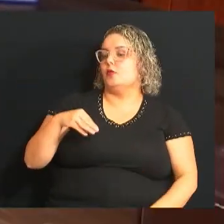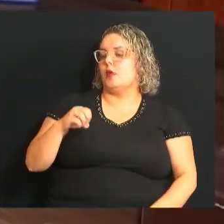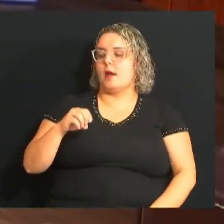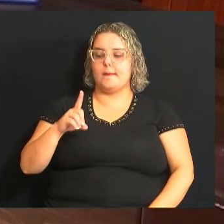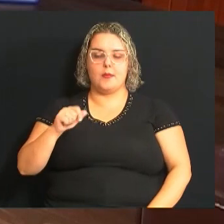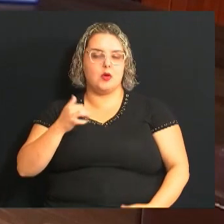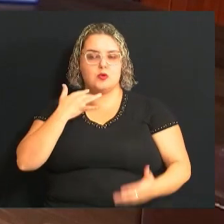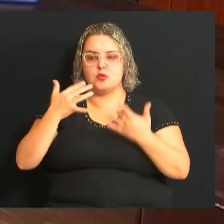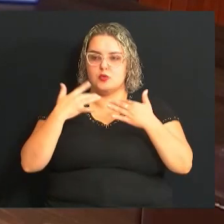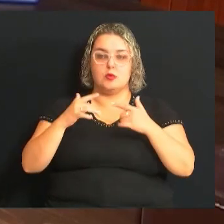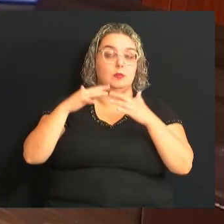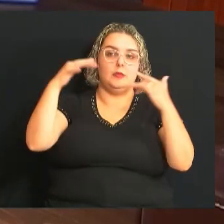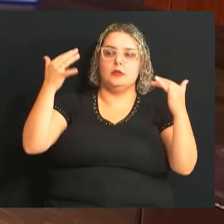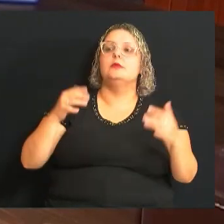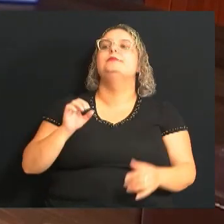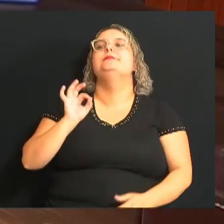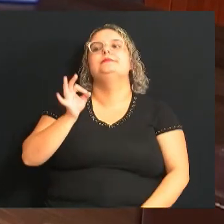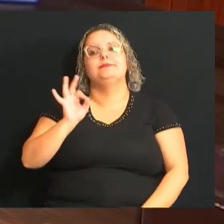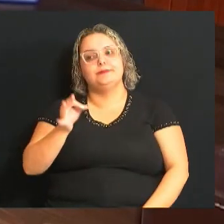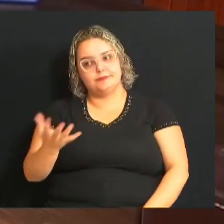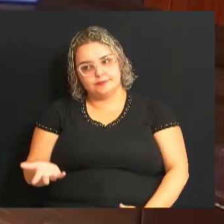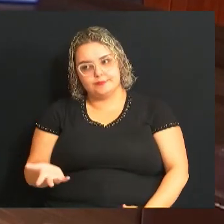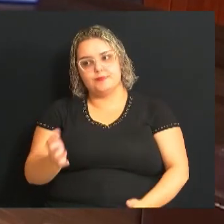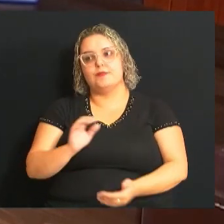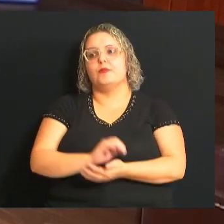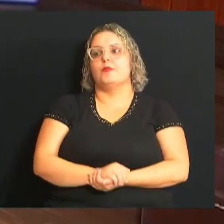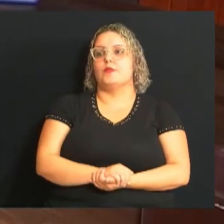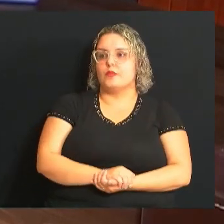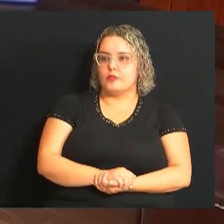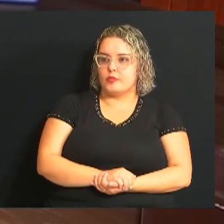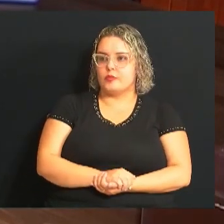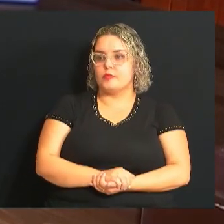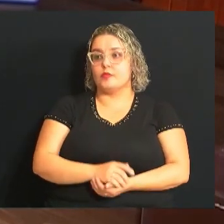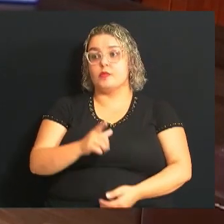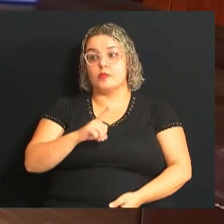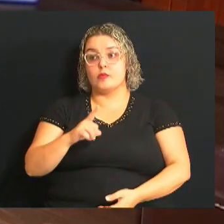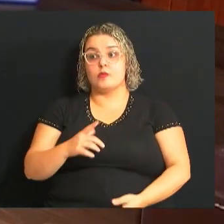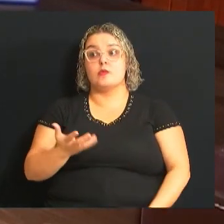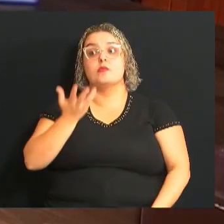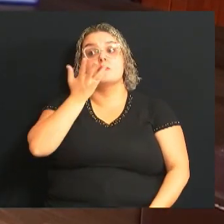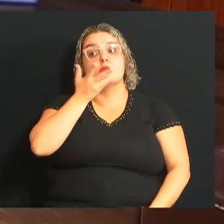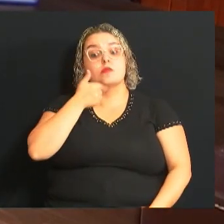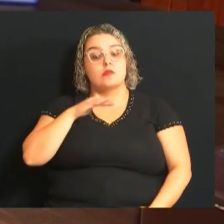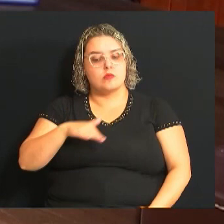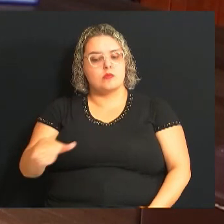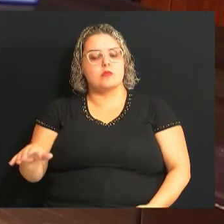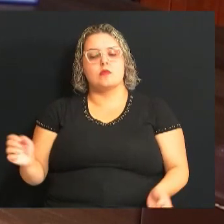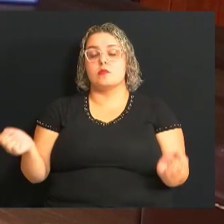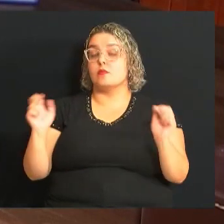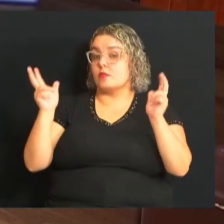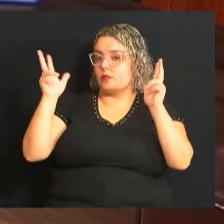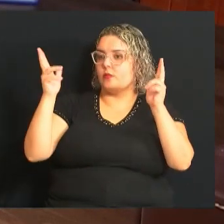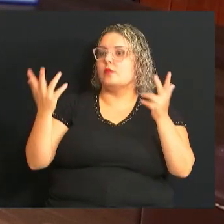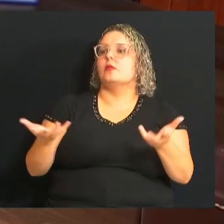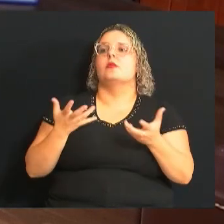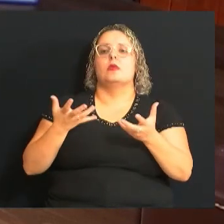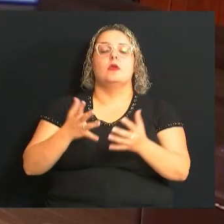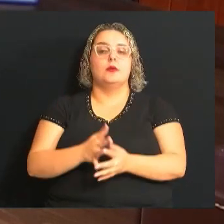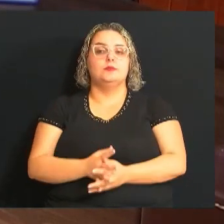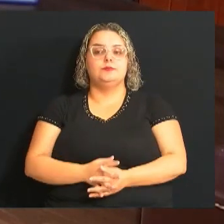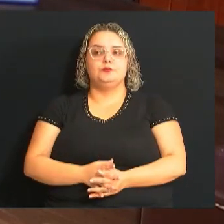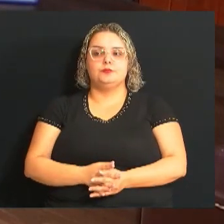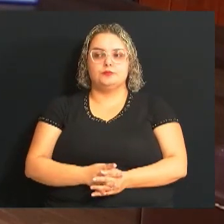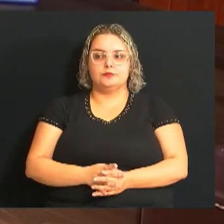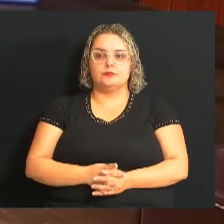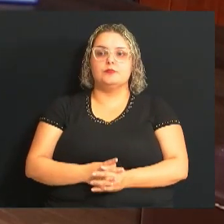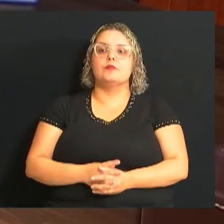colorido, brilhoso. Exato, as crianças são muito antenadas hoje em dia, então já querem aqueles que